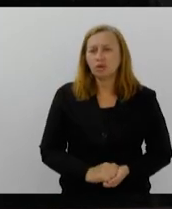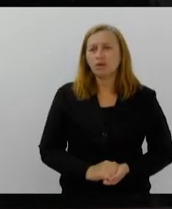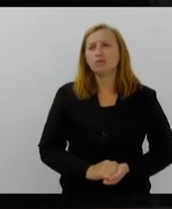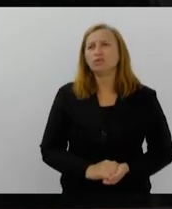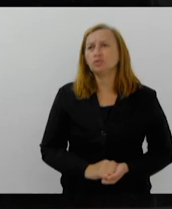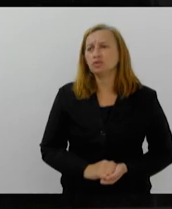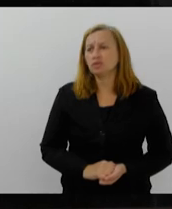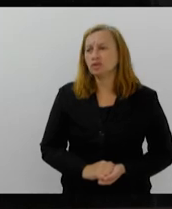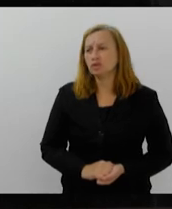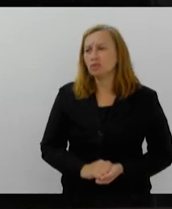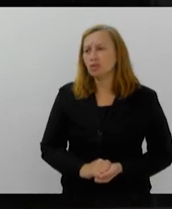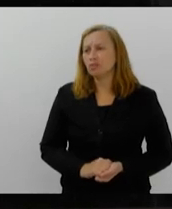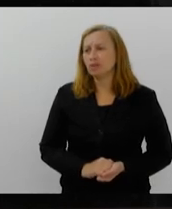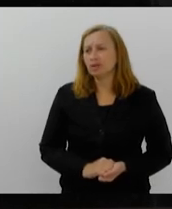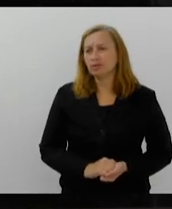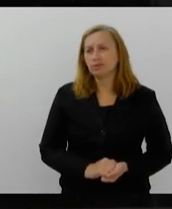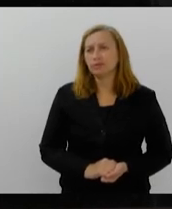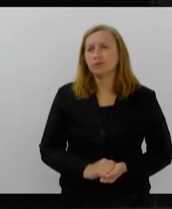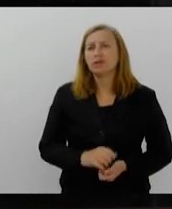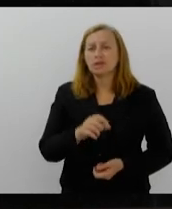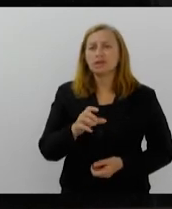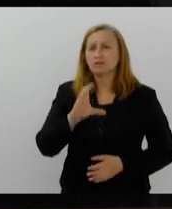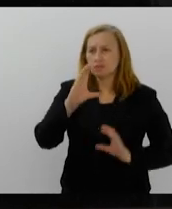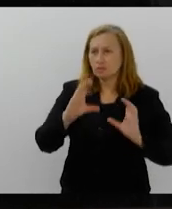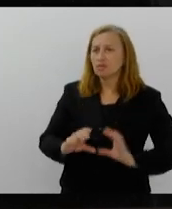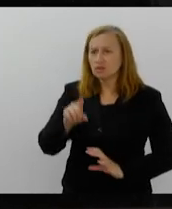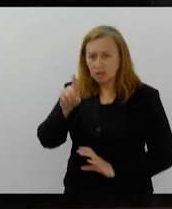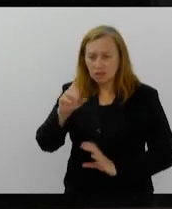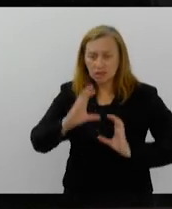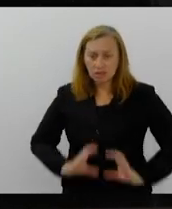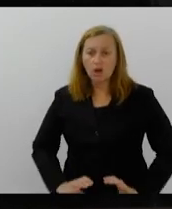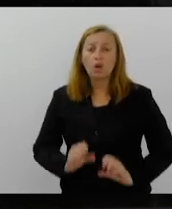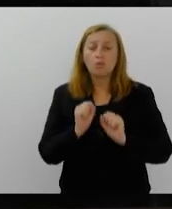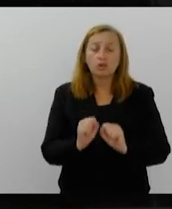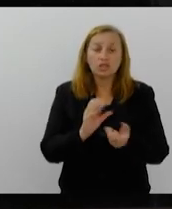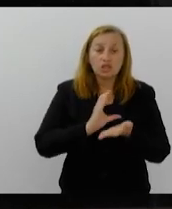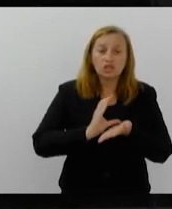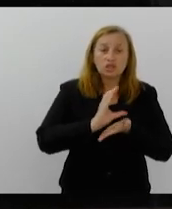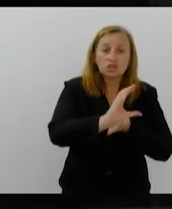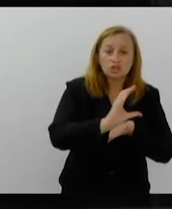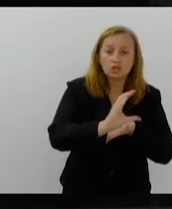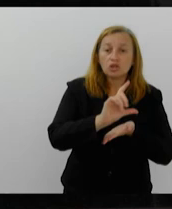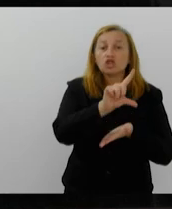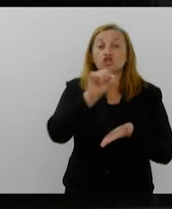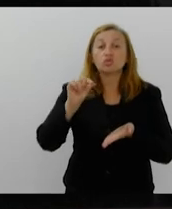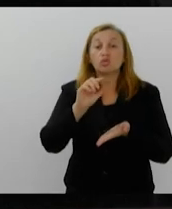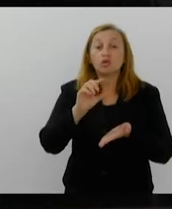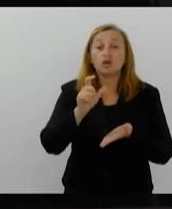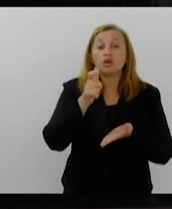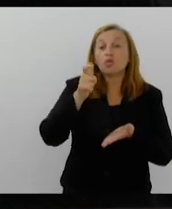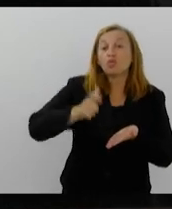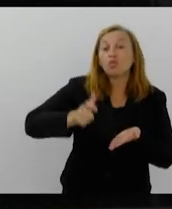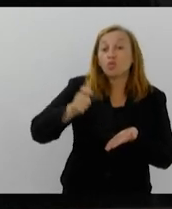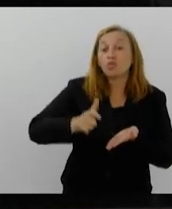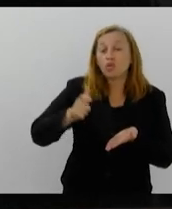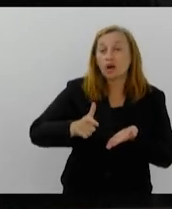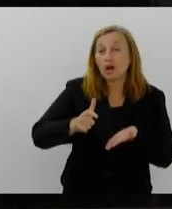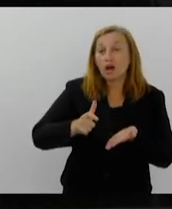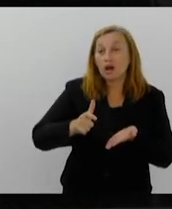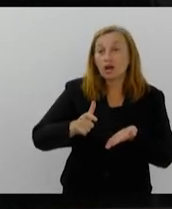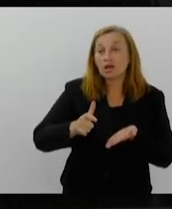você, cidadão, se pudesse escolher para onde ir o orçamento público, aumentaria mais de 6